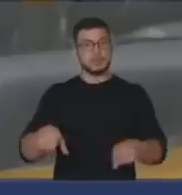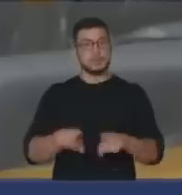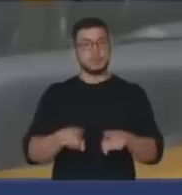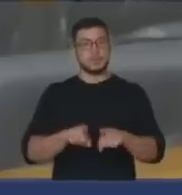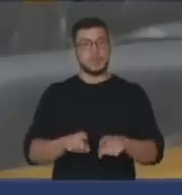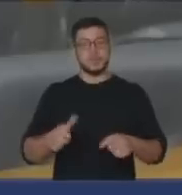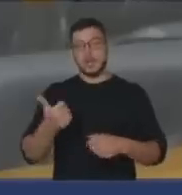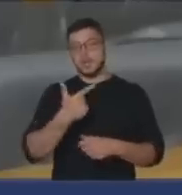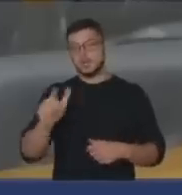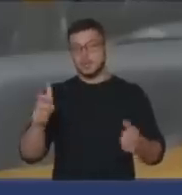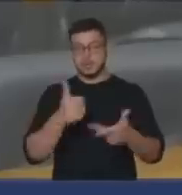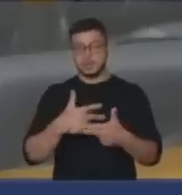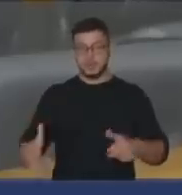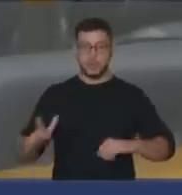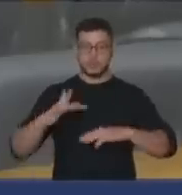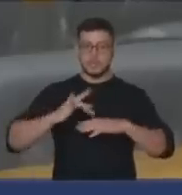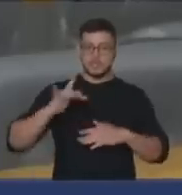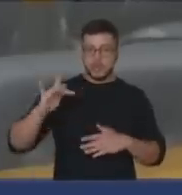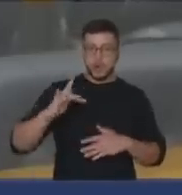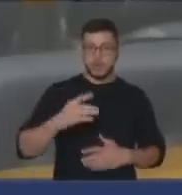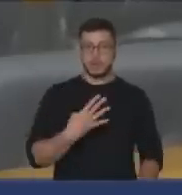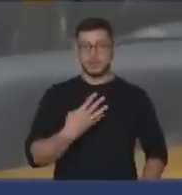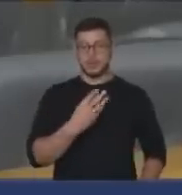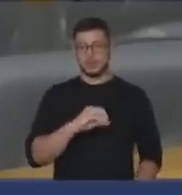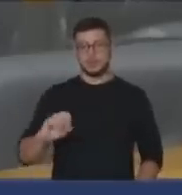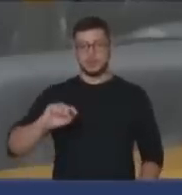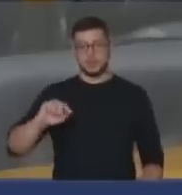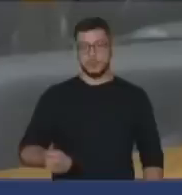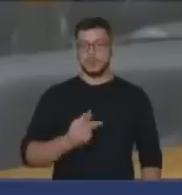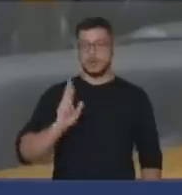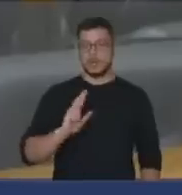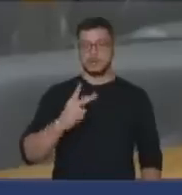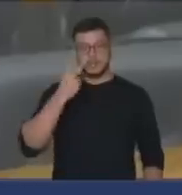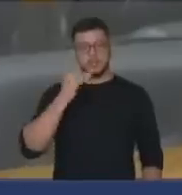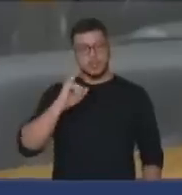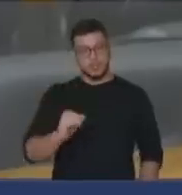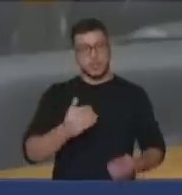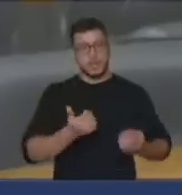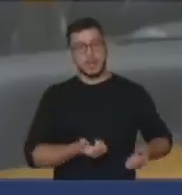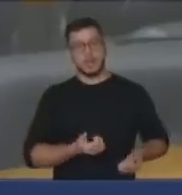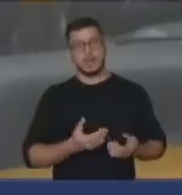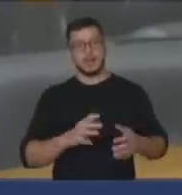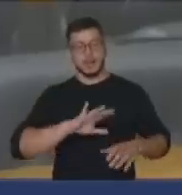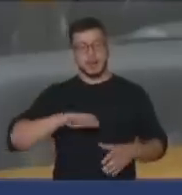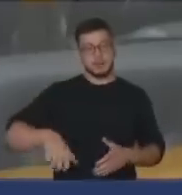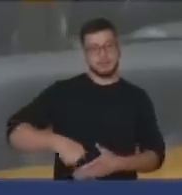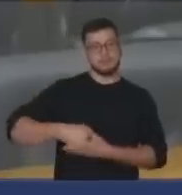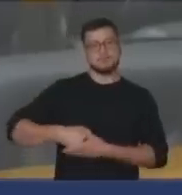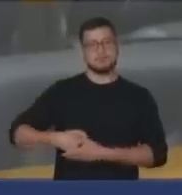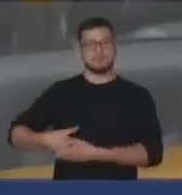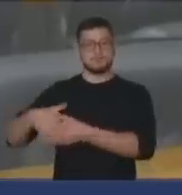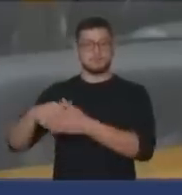itens de 400 mil reais que o seu pai levou para casa? Porque isso, deputado Eduardo Bolsonaro,